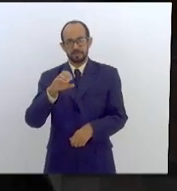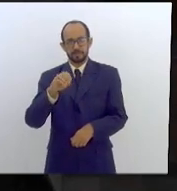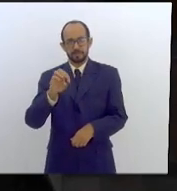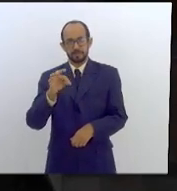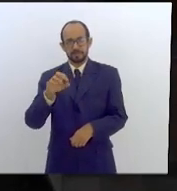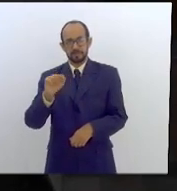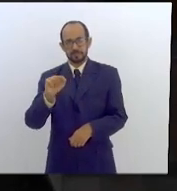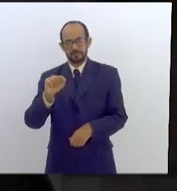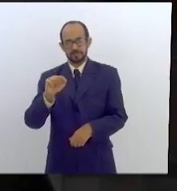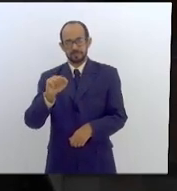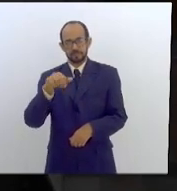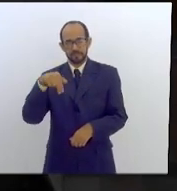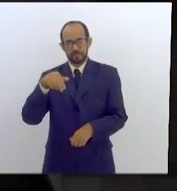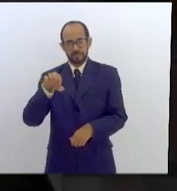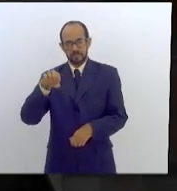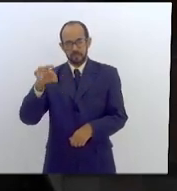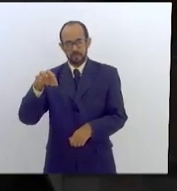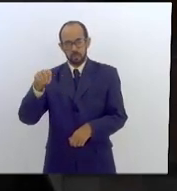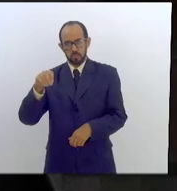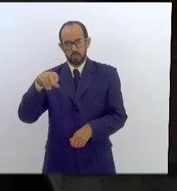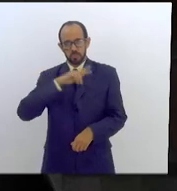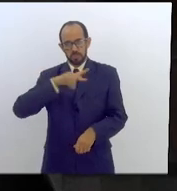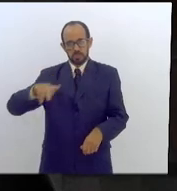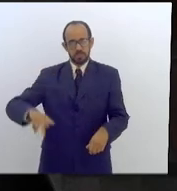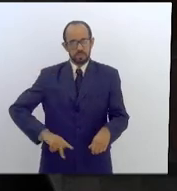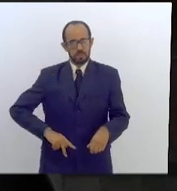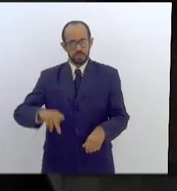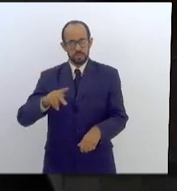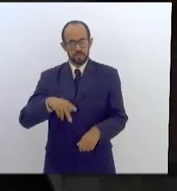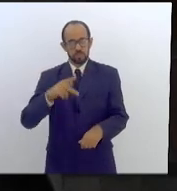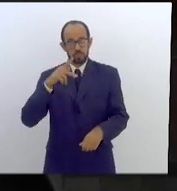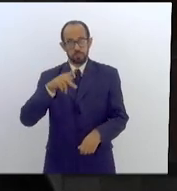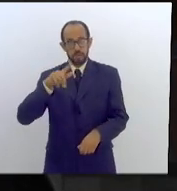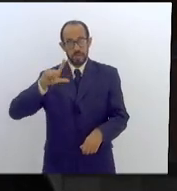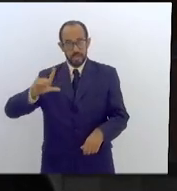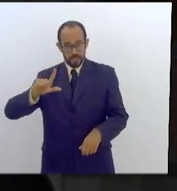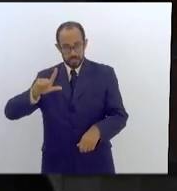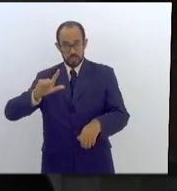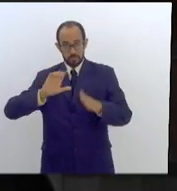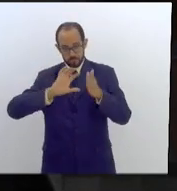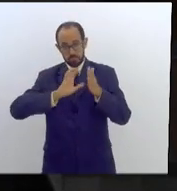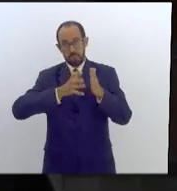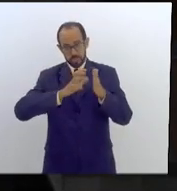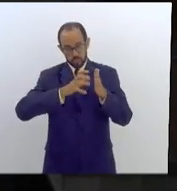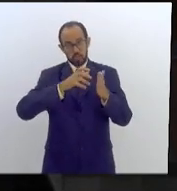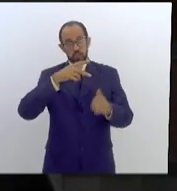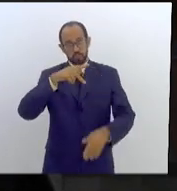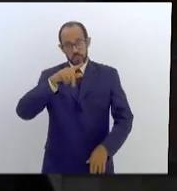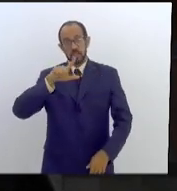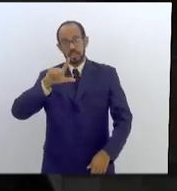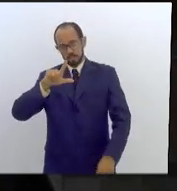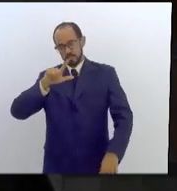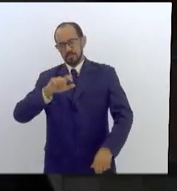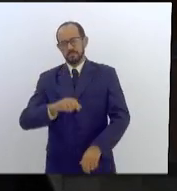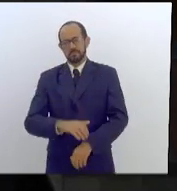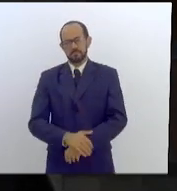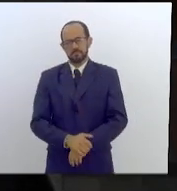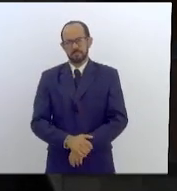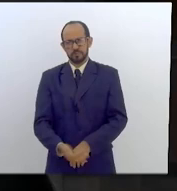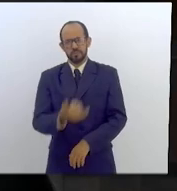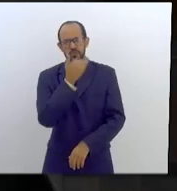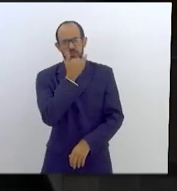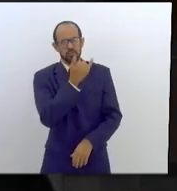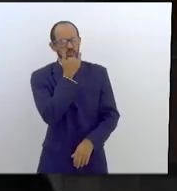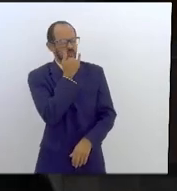Nacional do partido Libertadores o PL desculpe